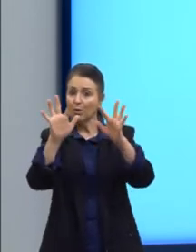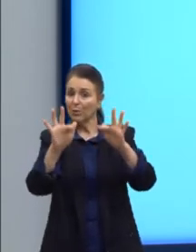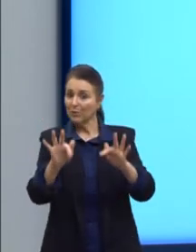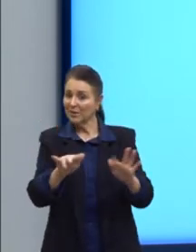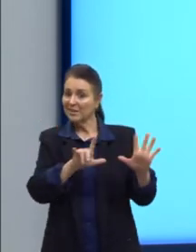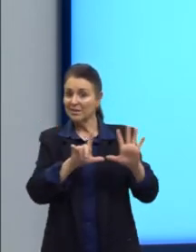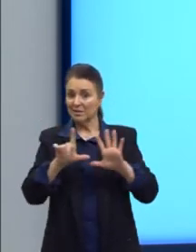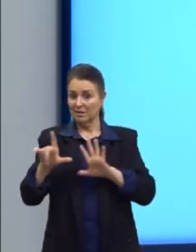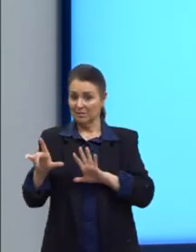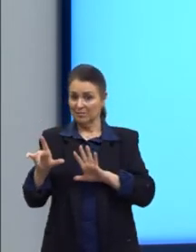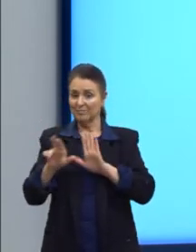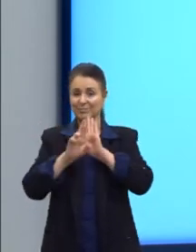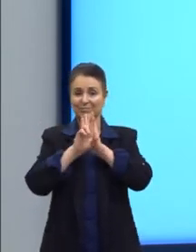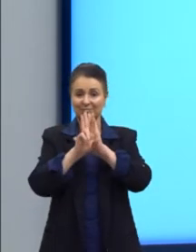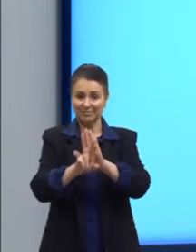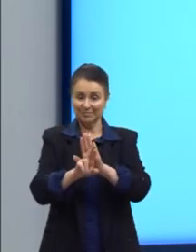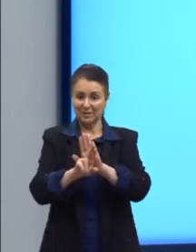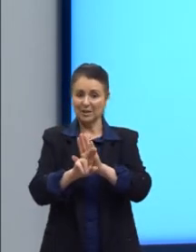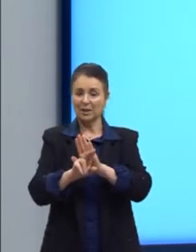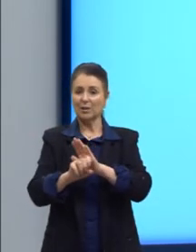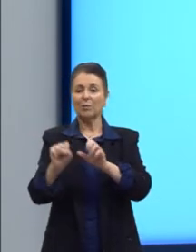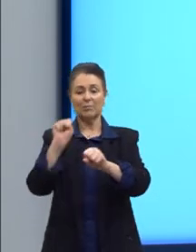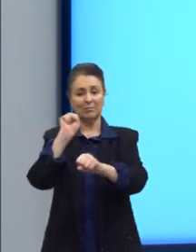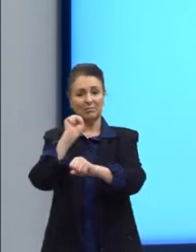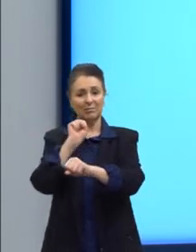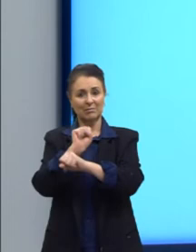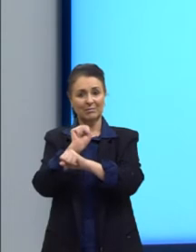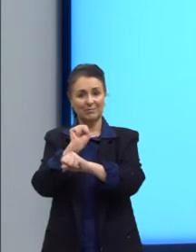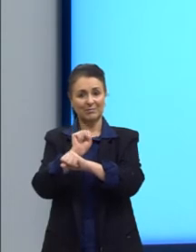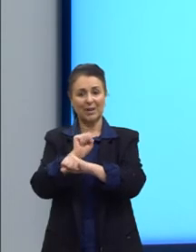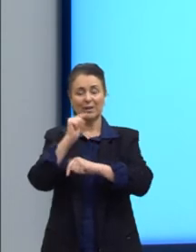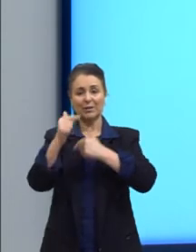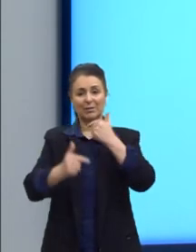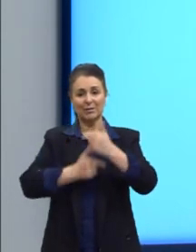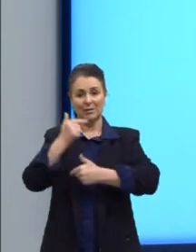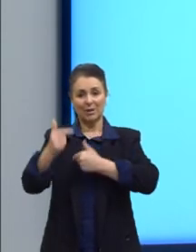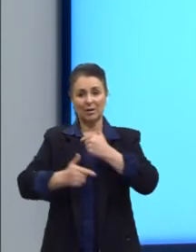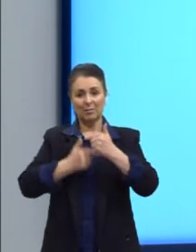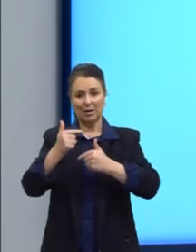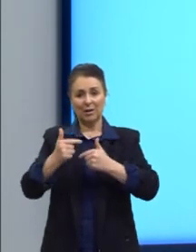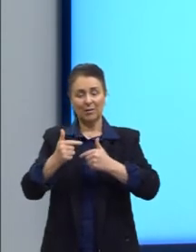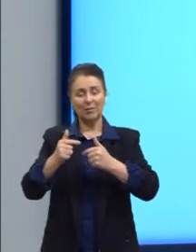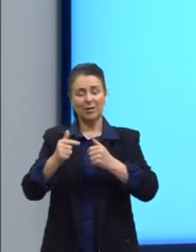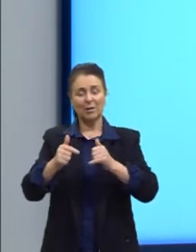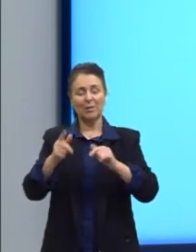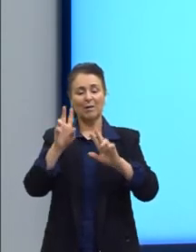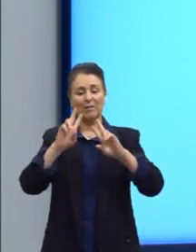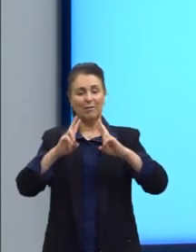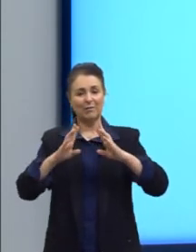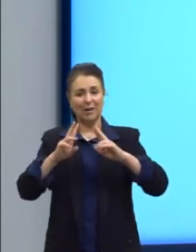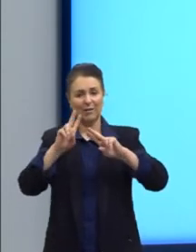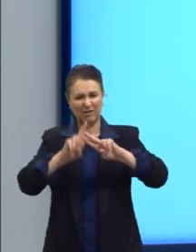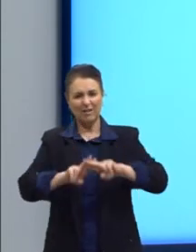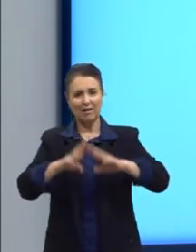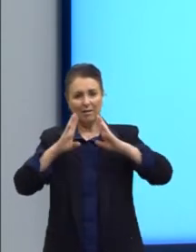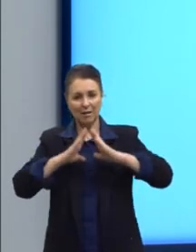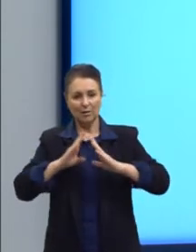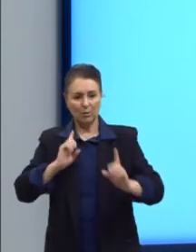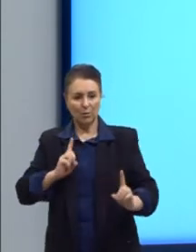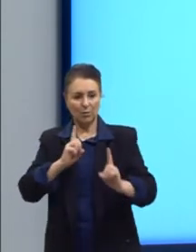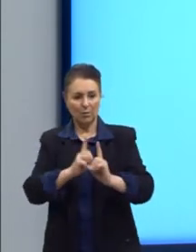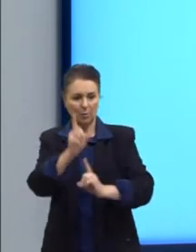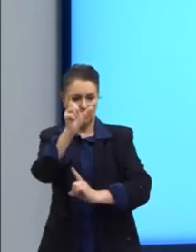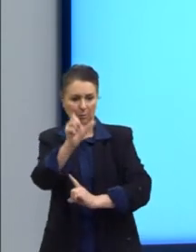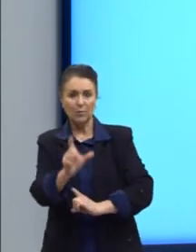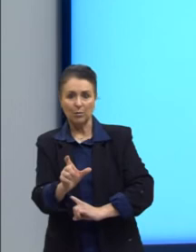de semana representando uma pausa na rotina que normalmente se dedica ao lazer à então encontrar uma pessoa